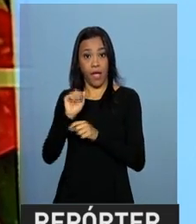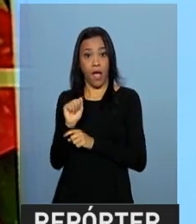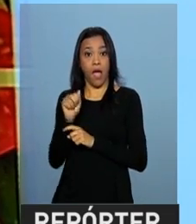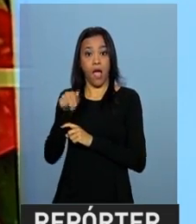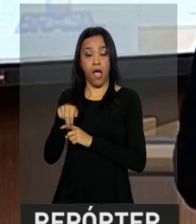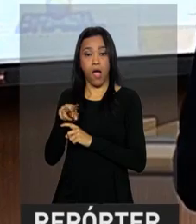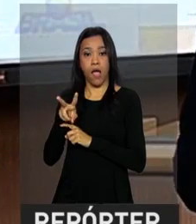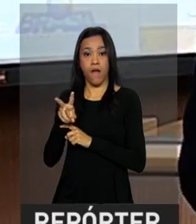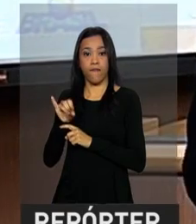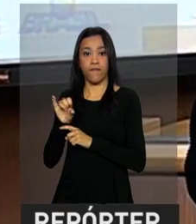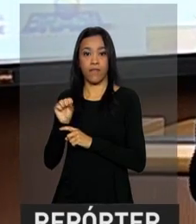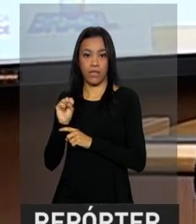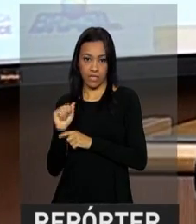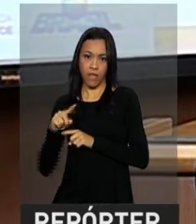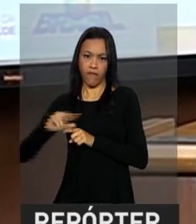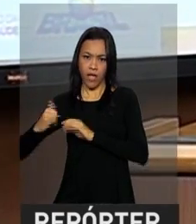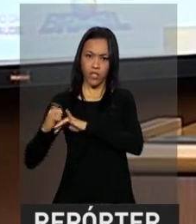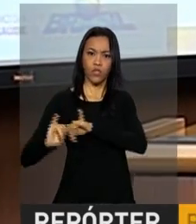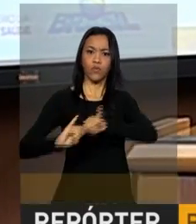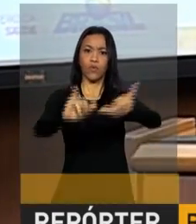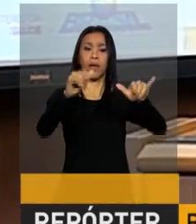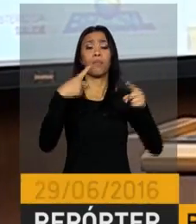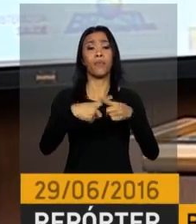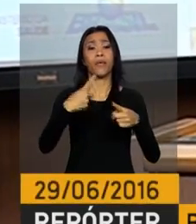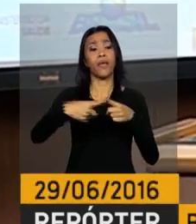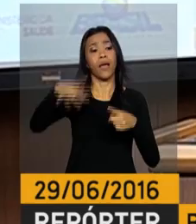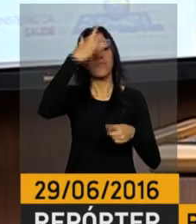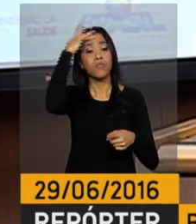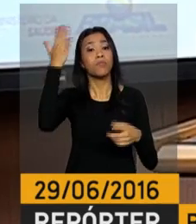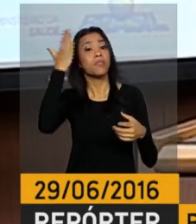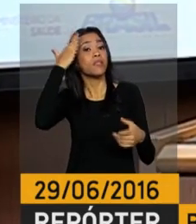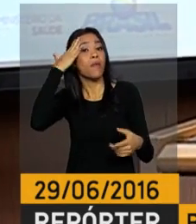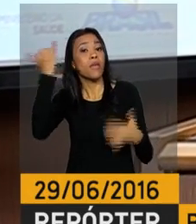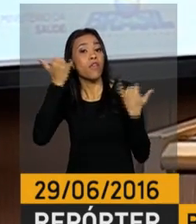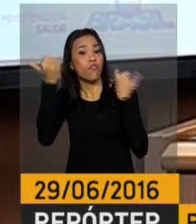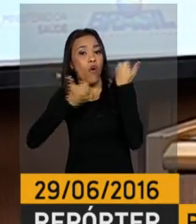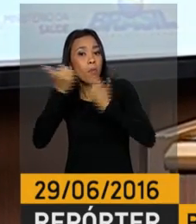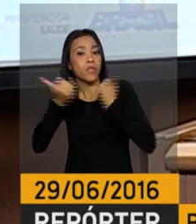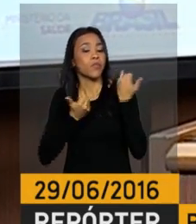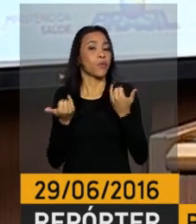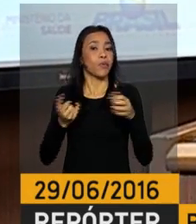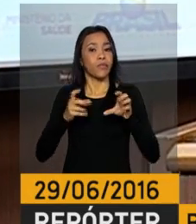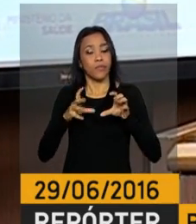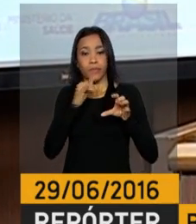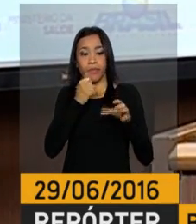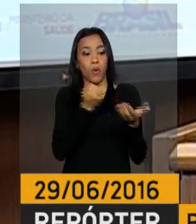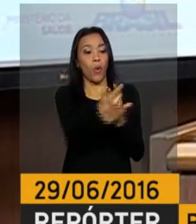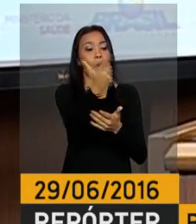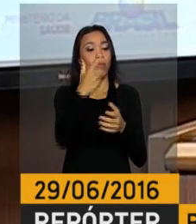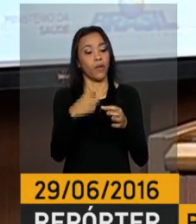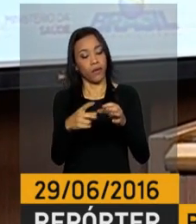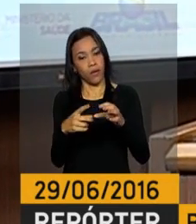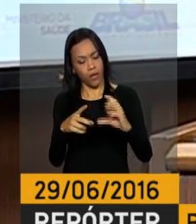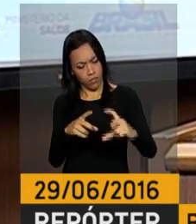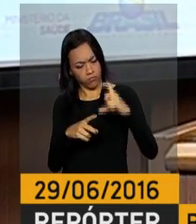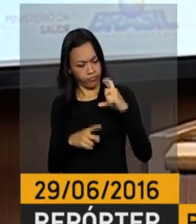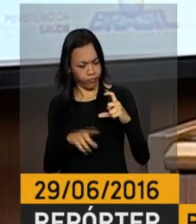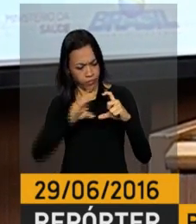precisa dar mais informações à população informações mais claras sobre no rótulo dos